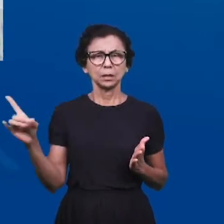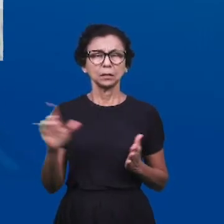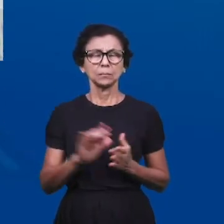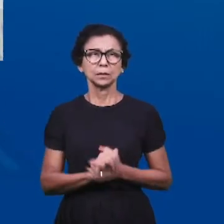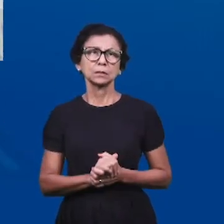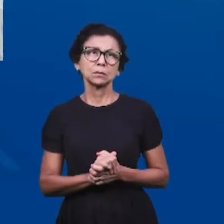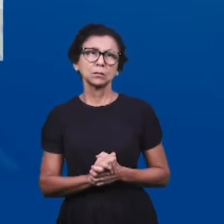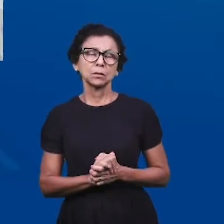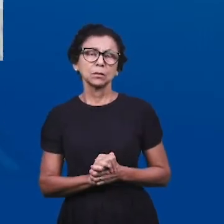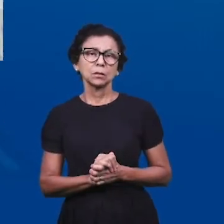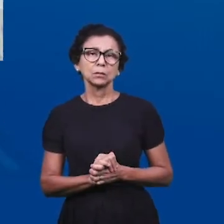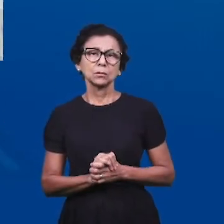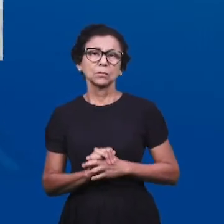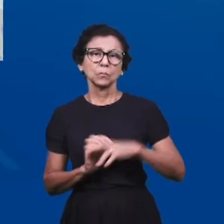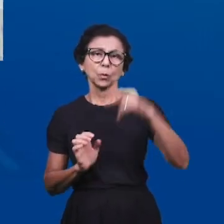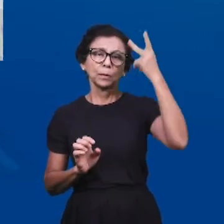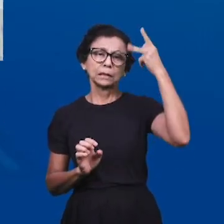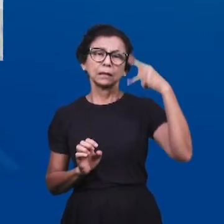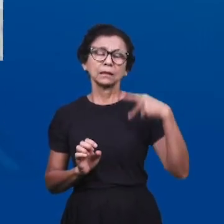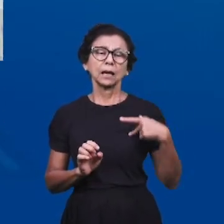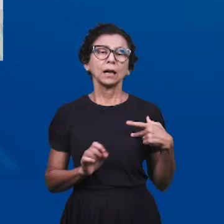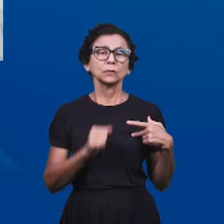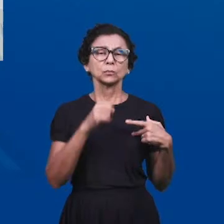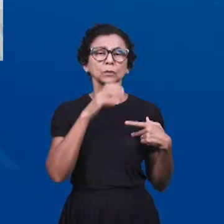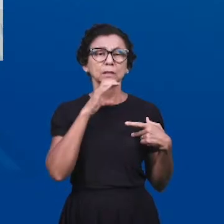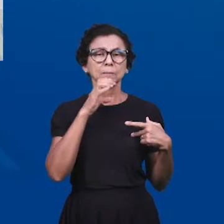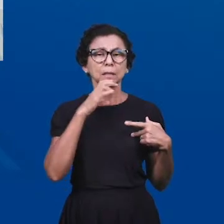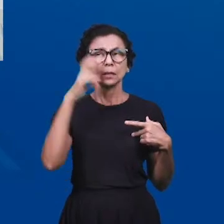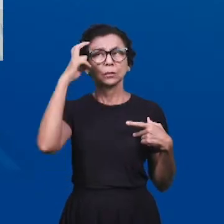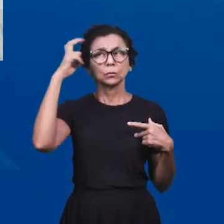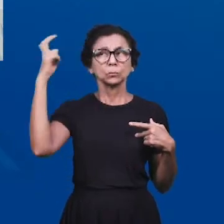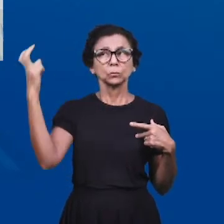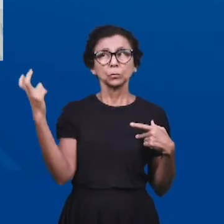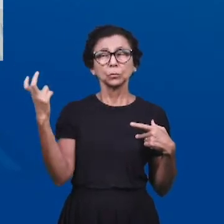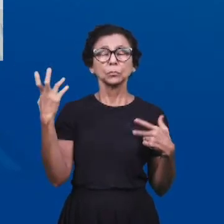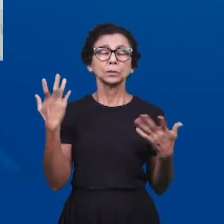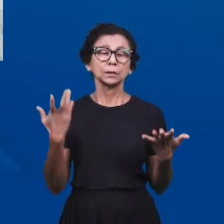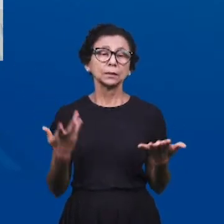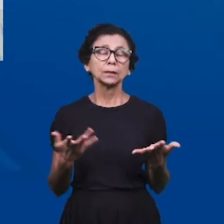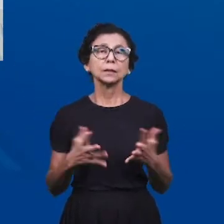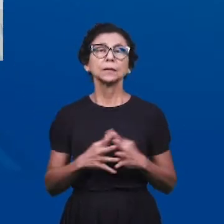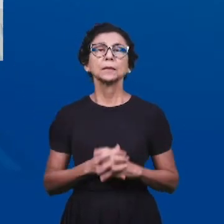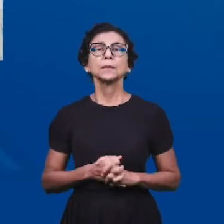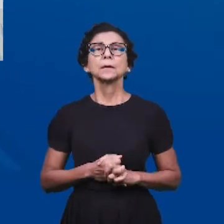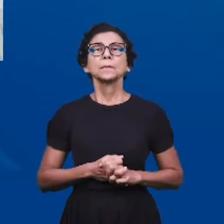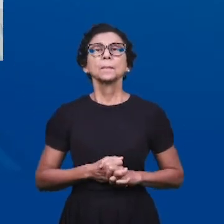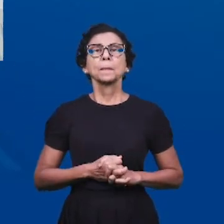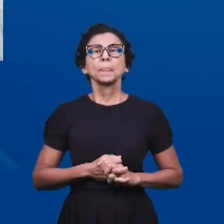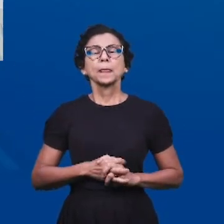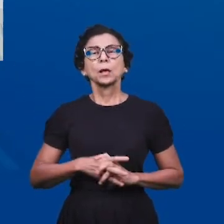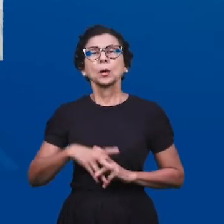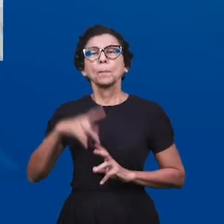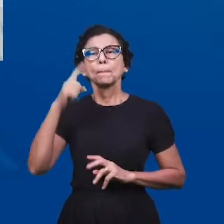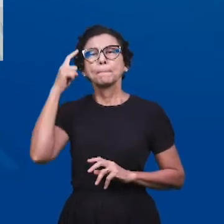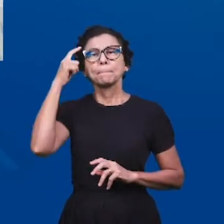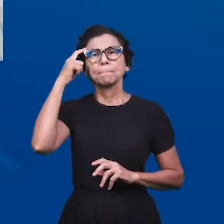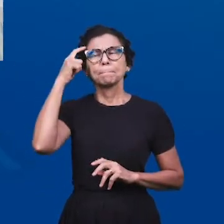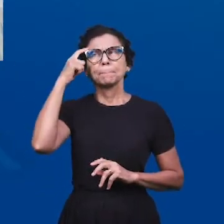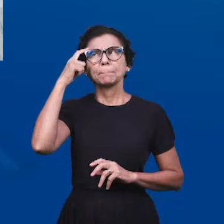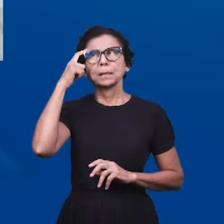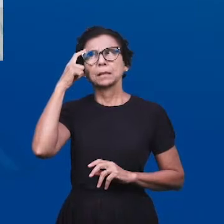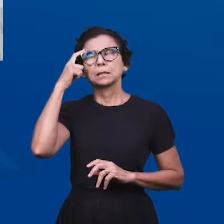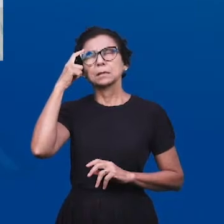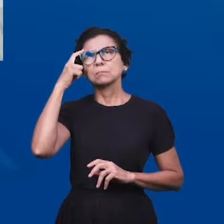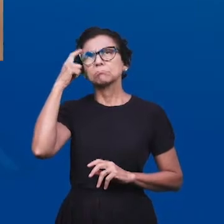humana, são saberes, um pensar mais profundo. Porém, o pensar, ele é particular. A forma que